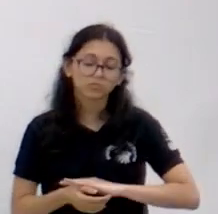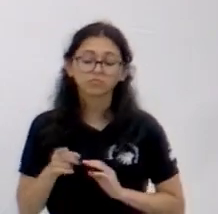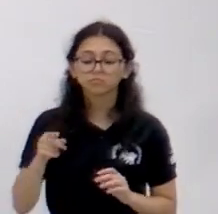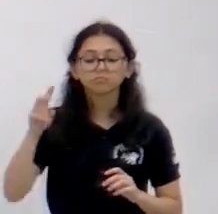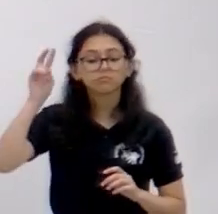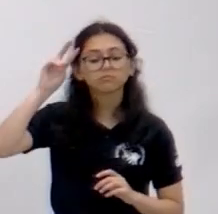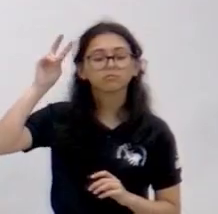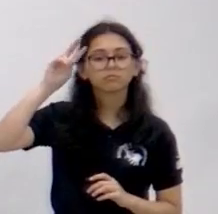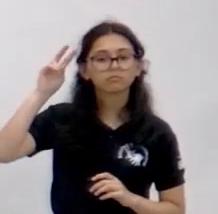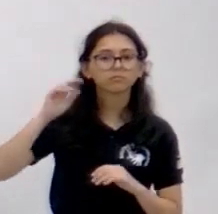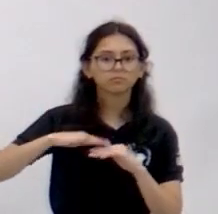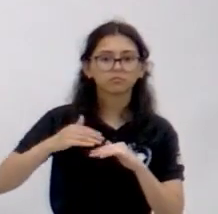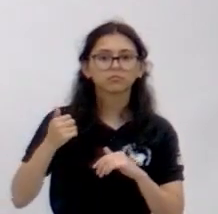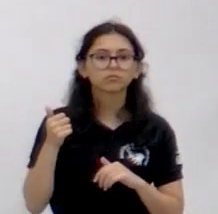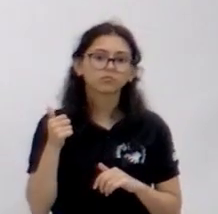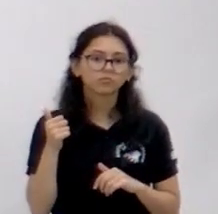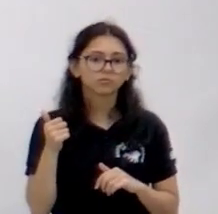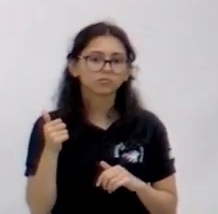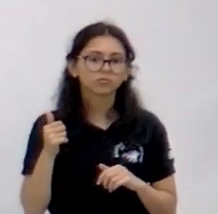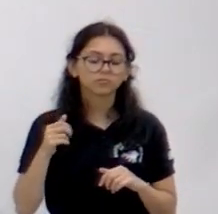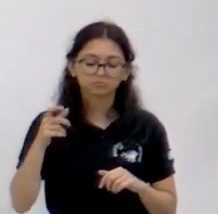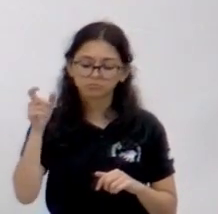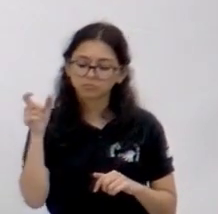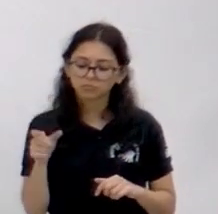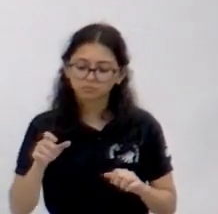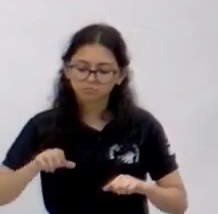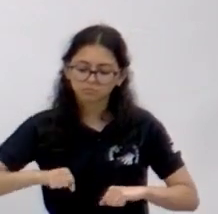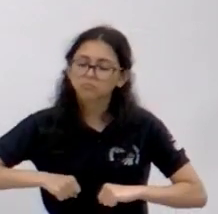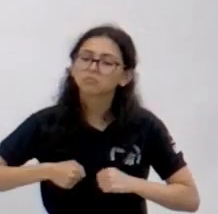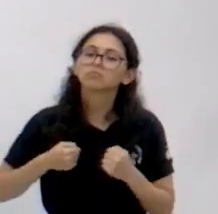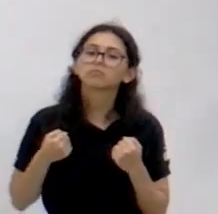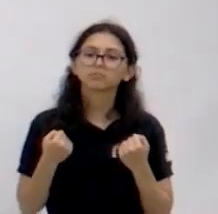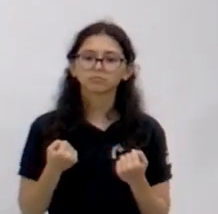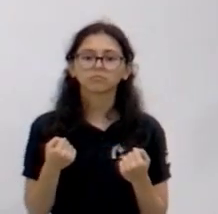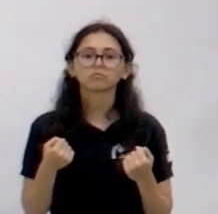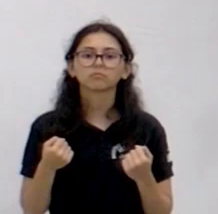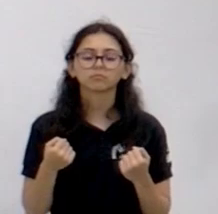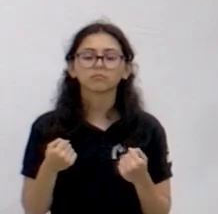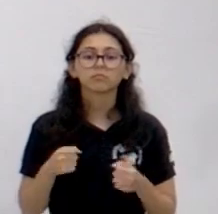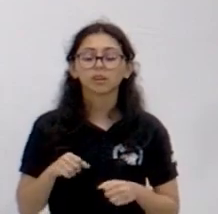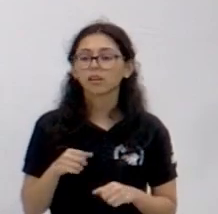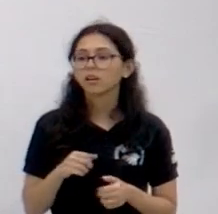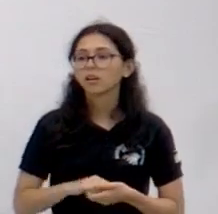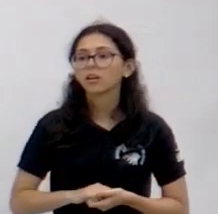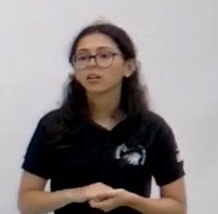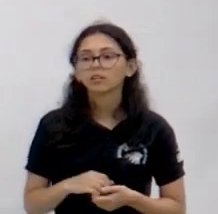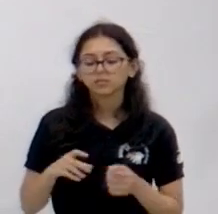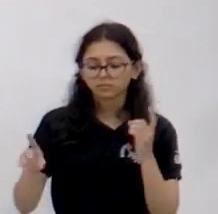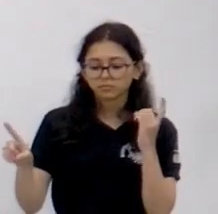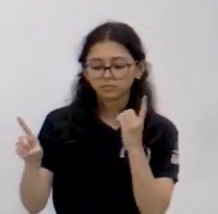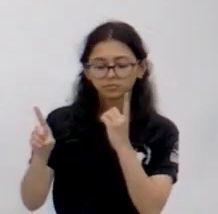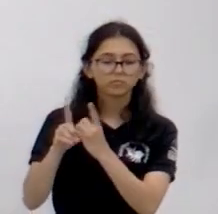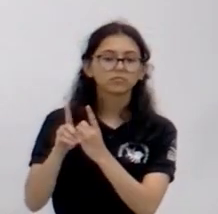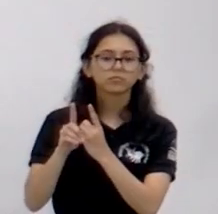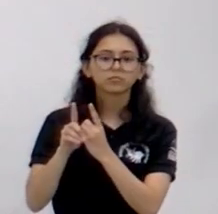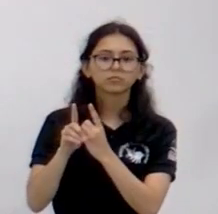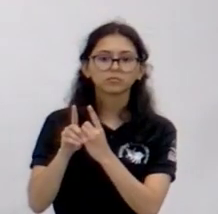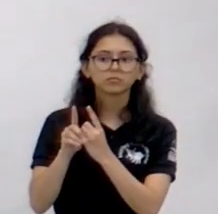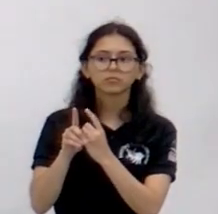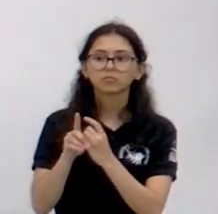valente que descobriu que os inimigos de Israel vinham contra Israel e foi até o campo de batalha